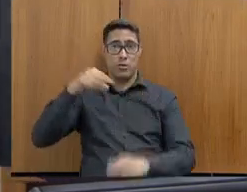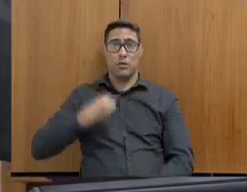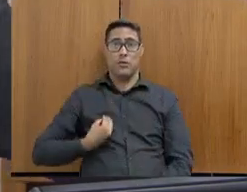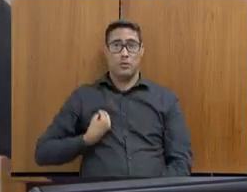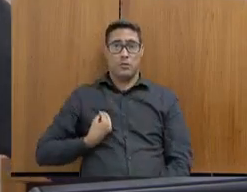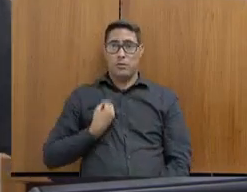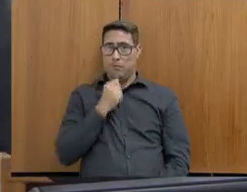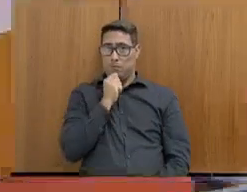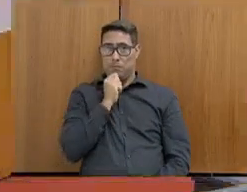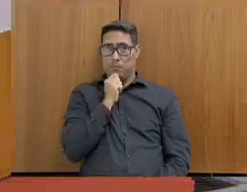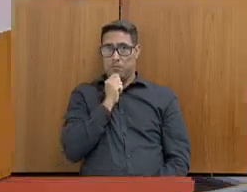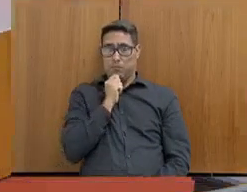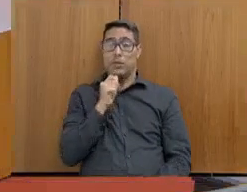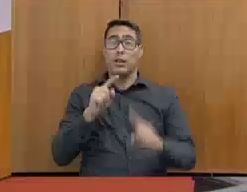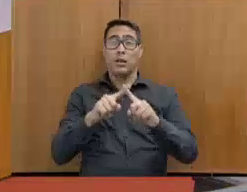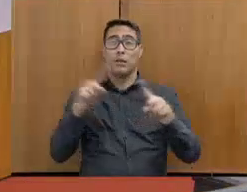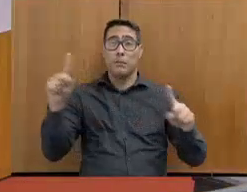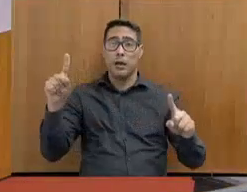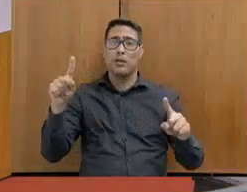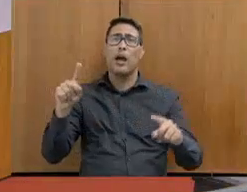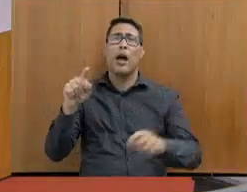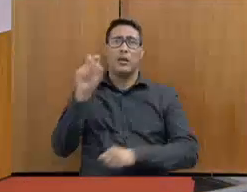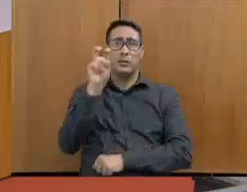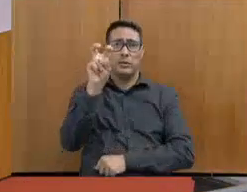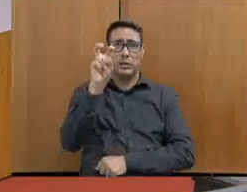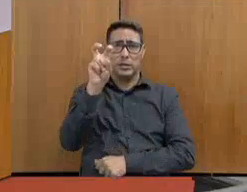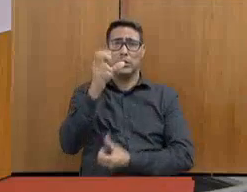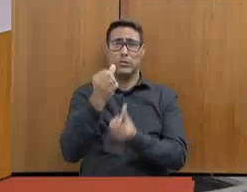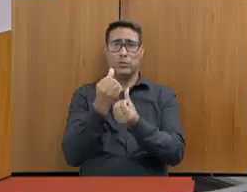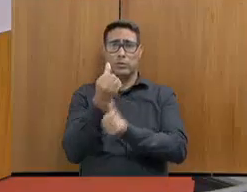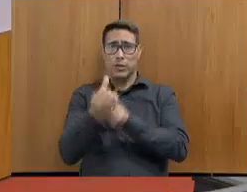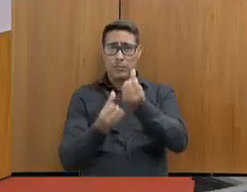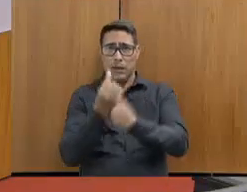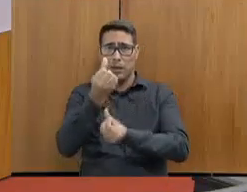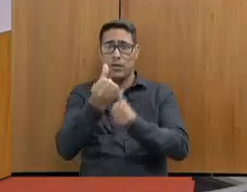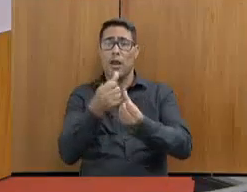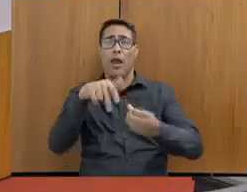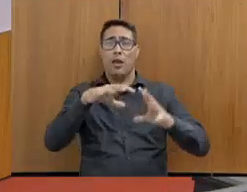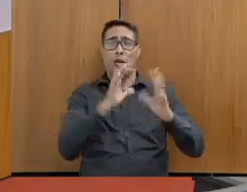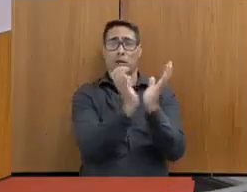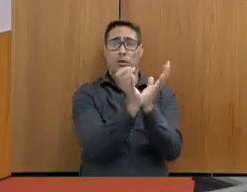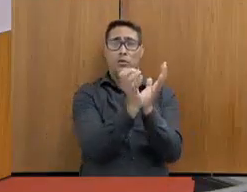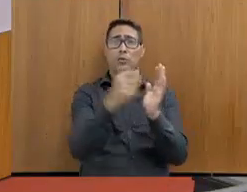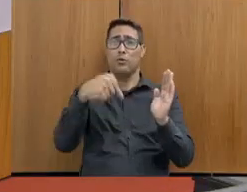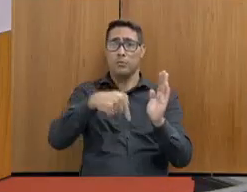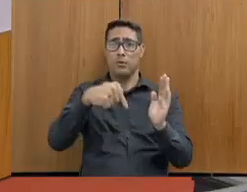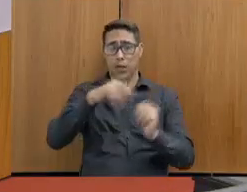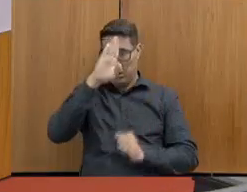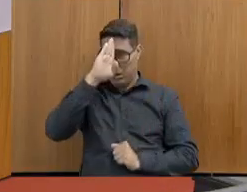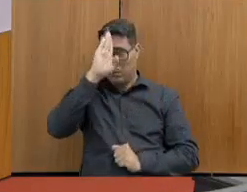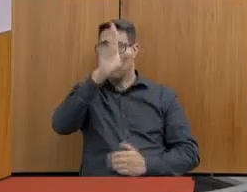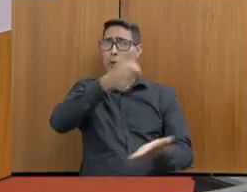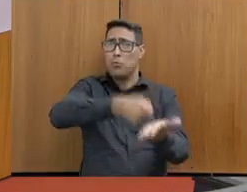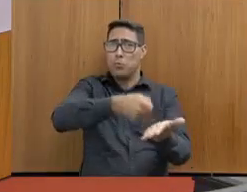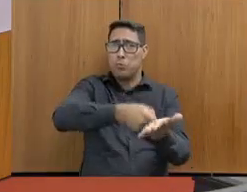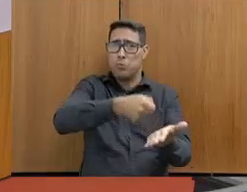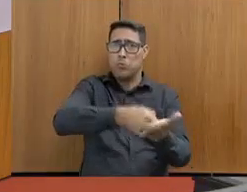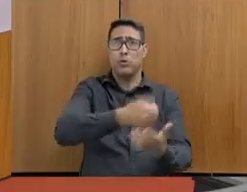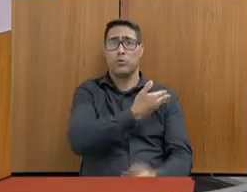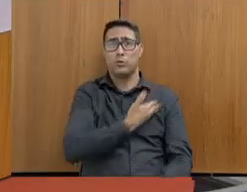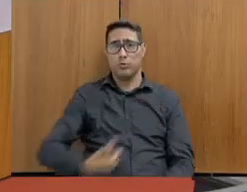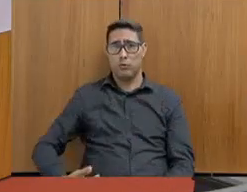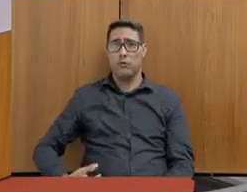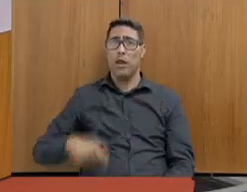Civil mas as cinco semestres esta comissão tem como principal cobrança do governo o efetivo